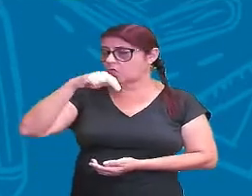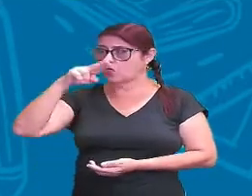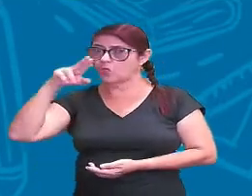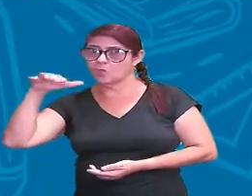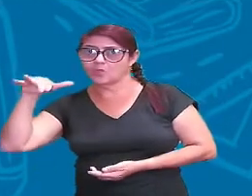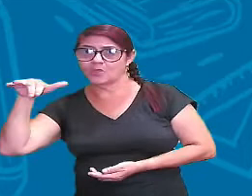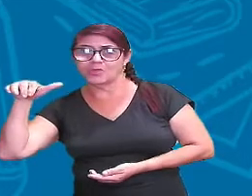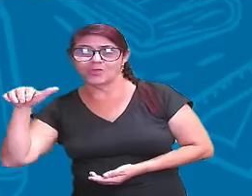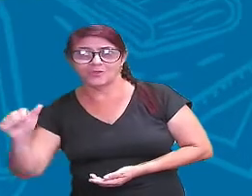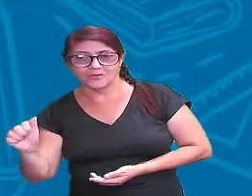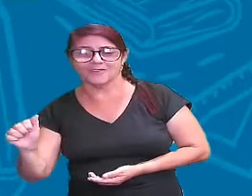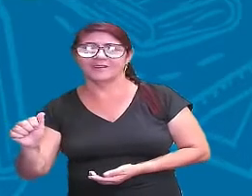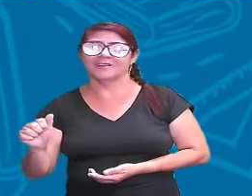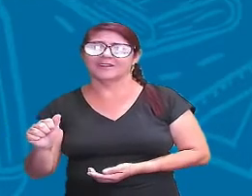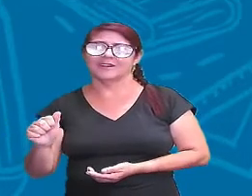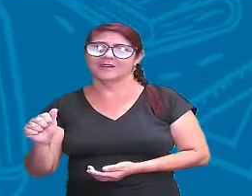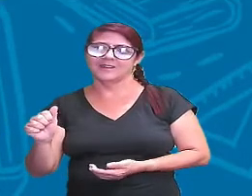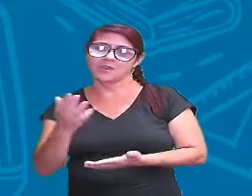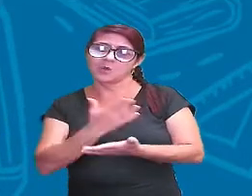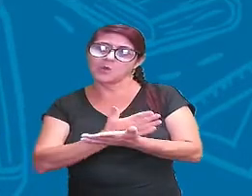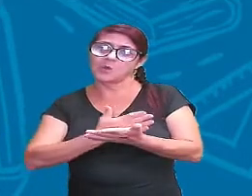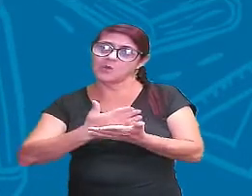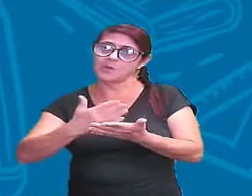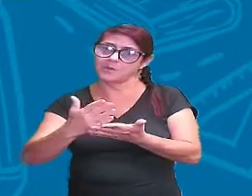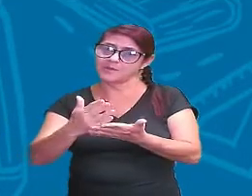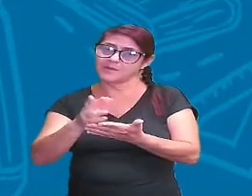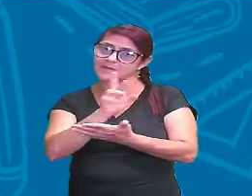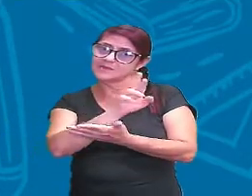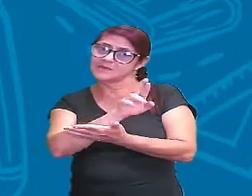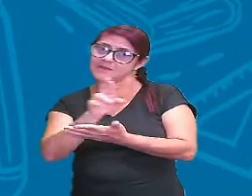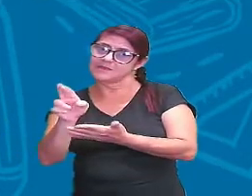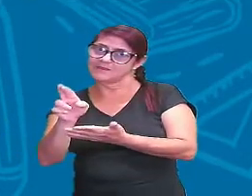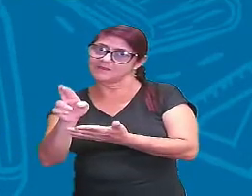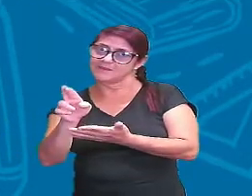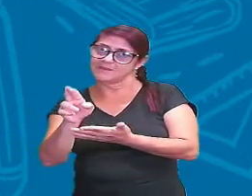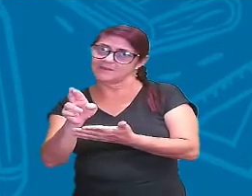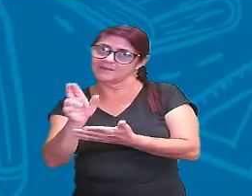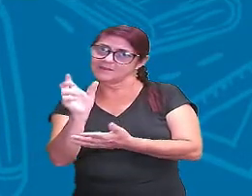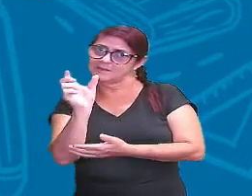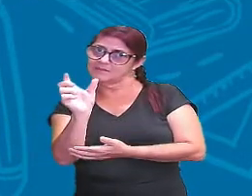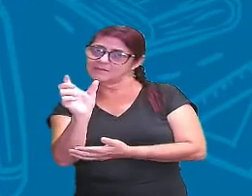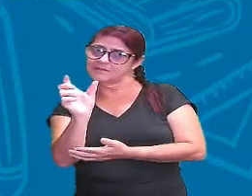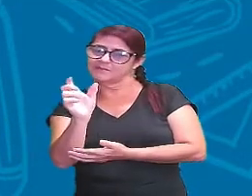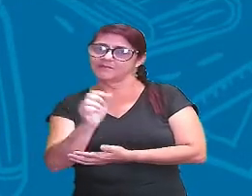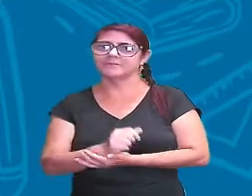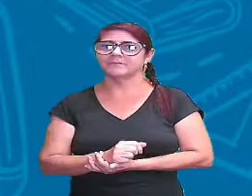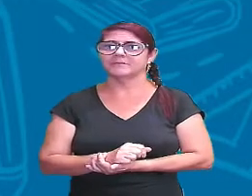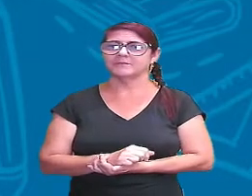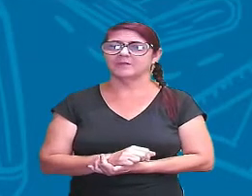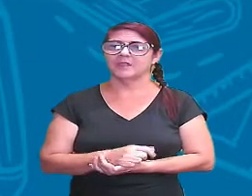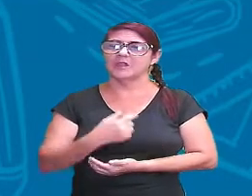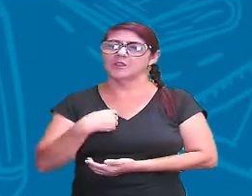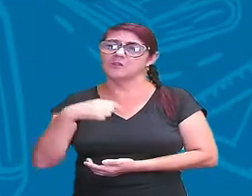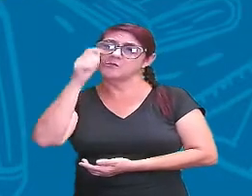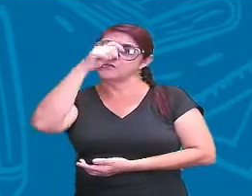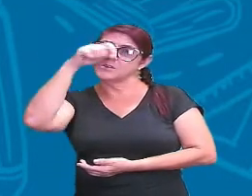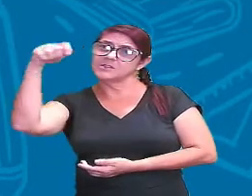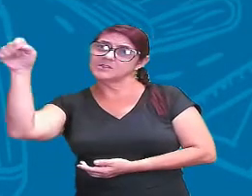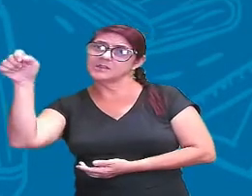da Silva, a gente coloca RR no início de uma palavra. Por exemplo, eu vou escrever a